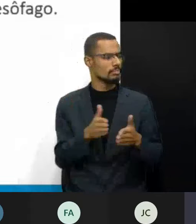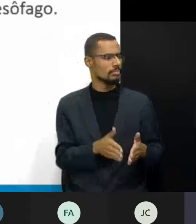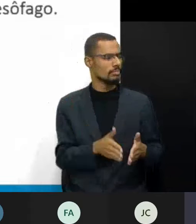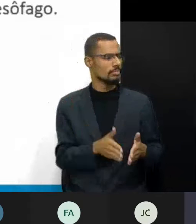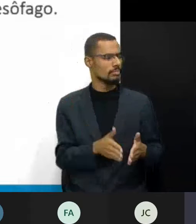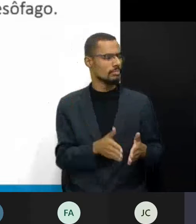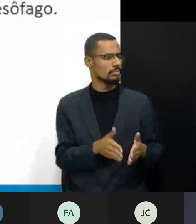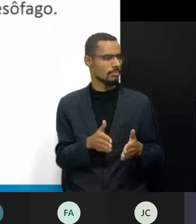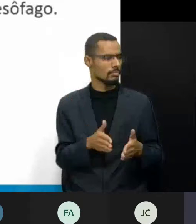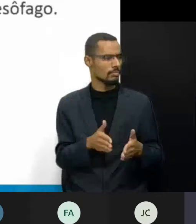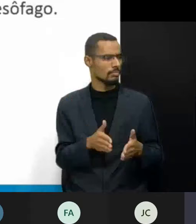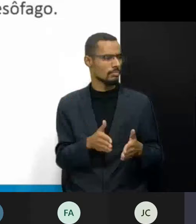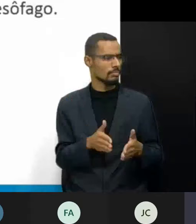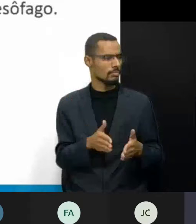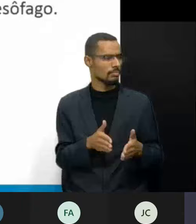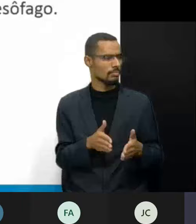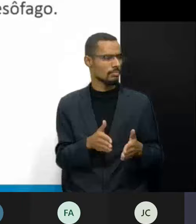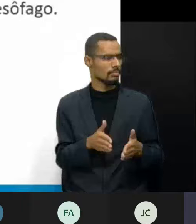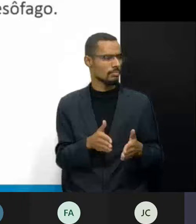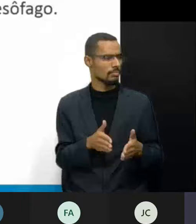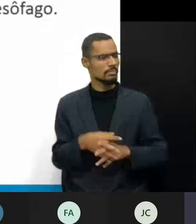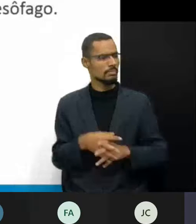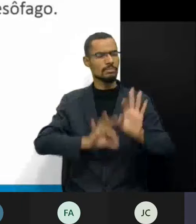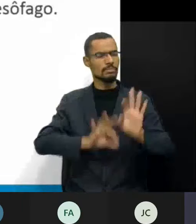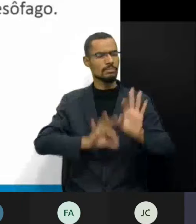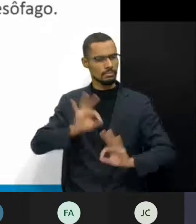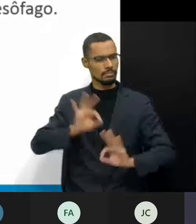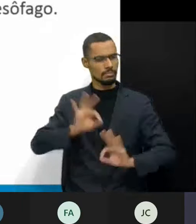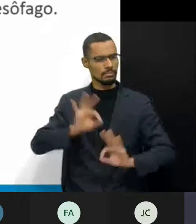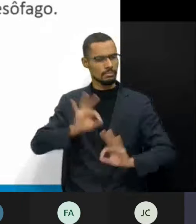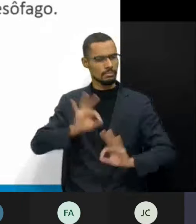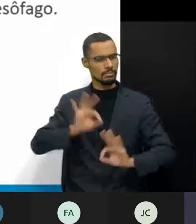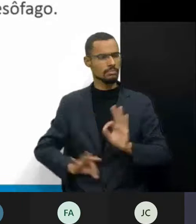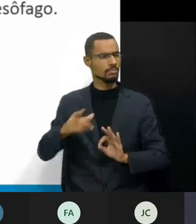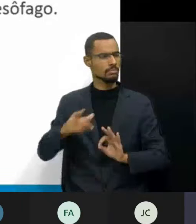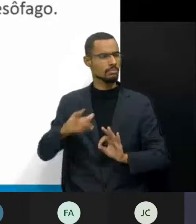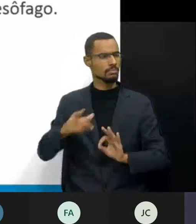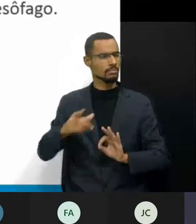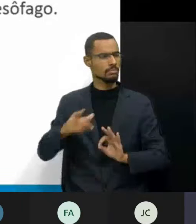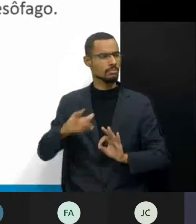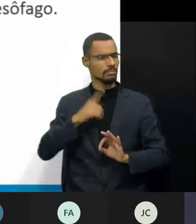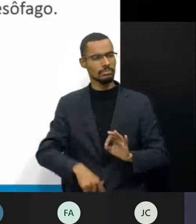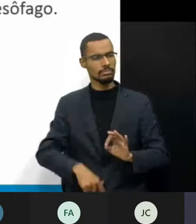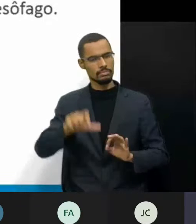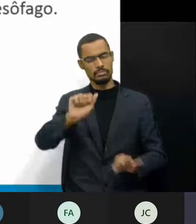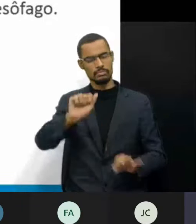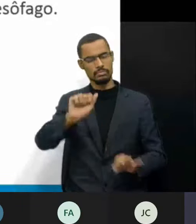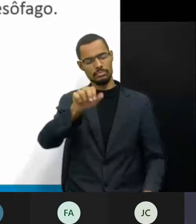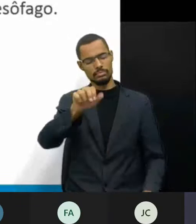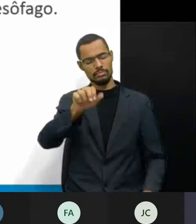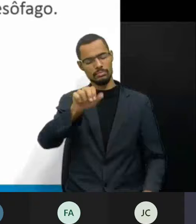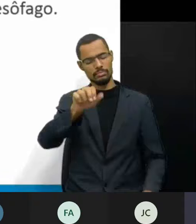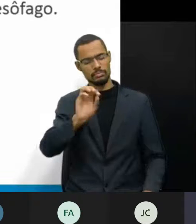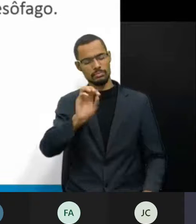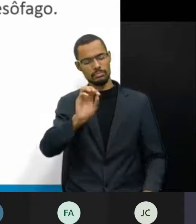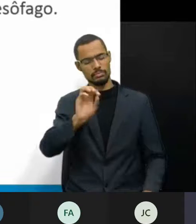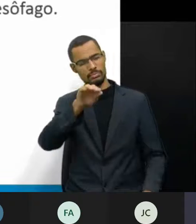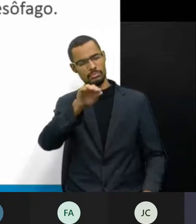reconhecer e identificar tanto as estruturas anatômicas quanto os